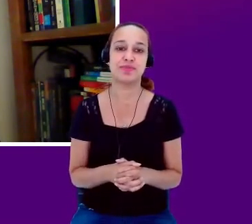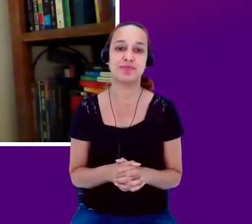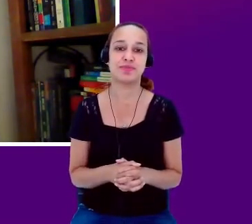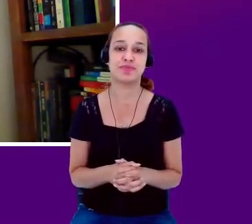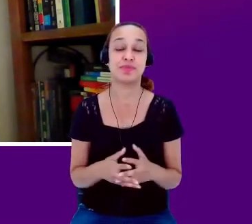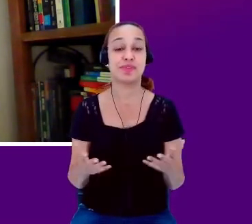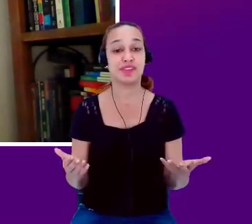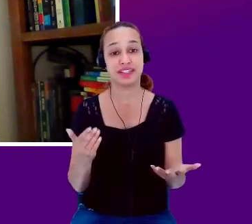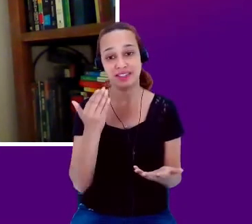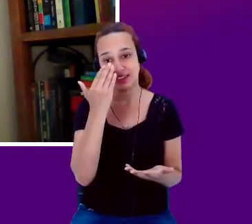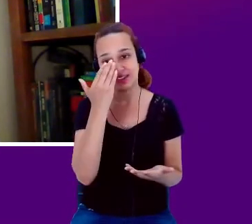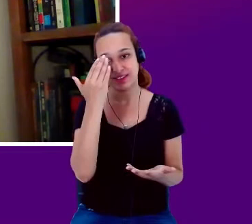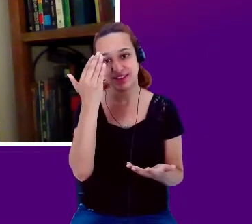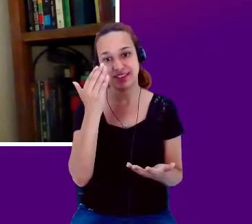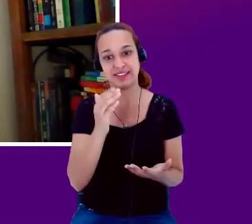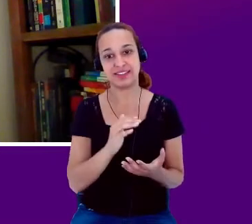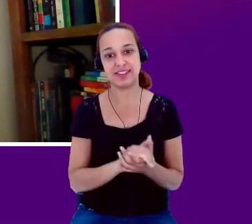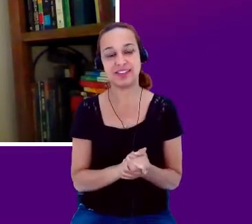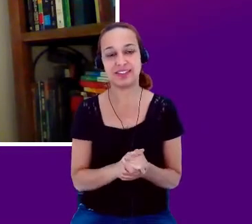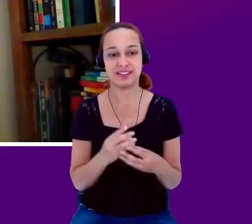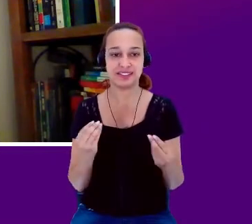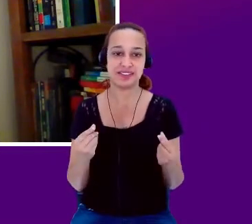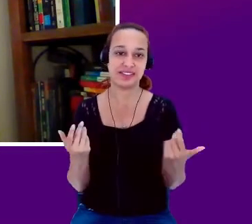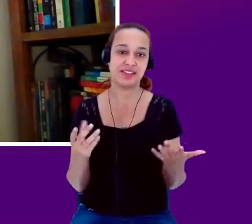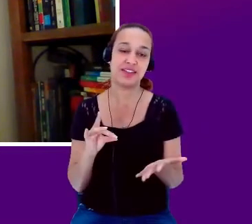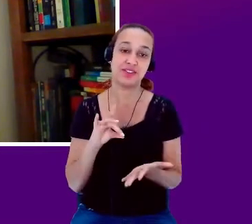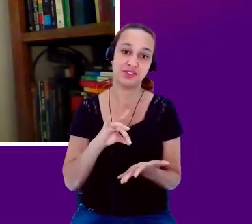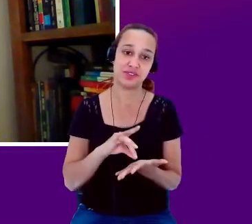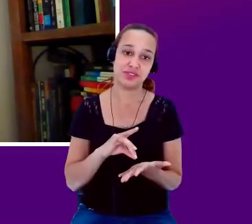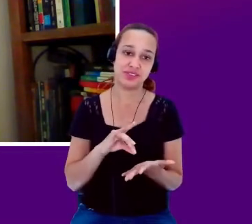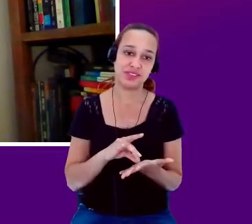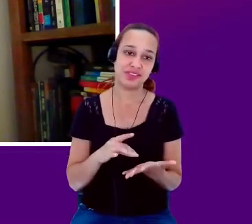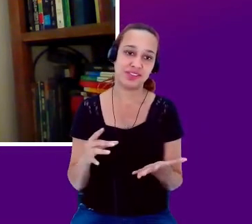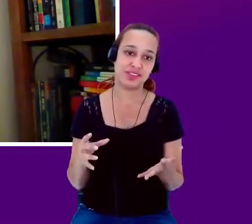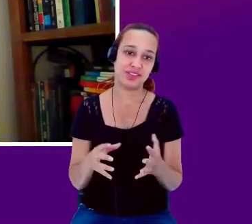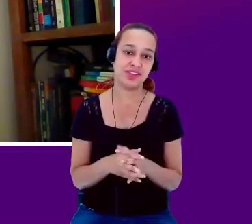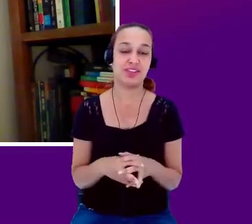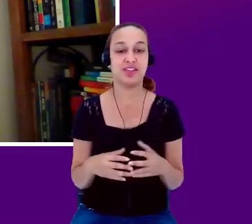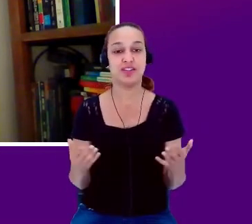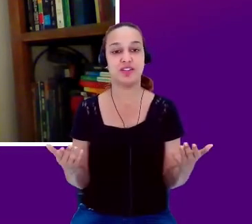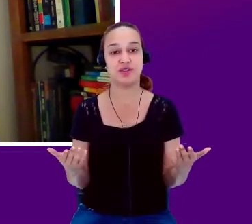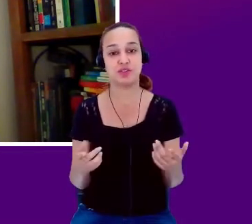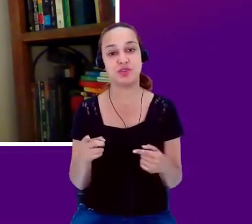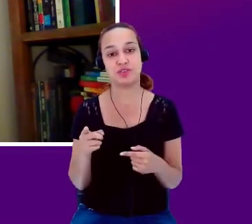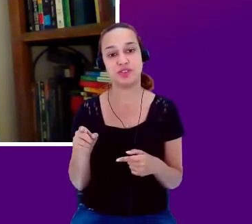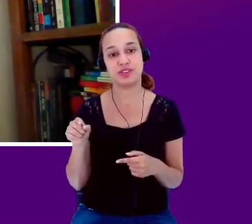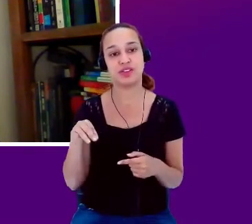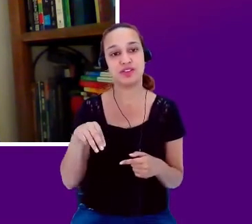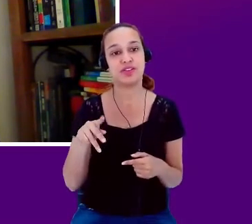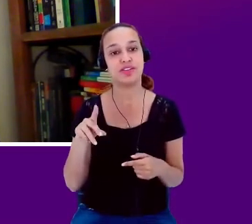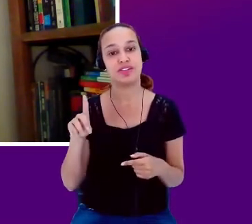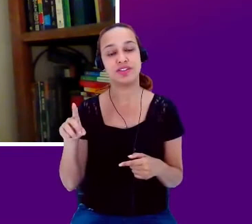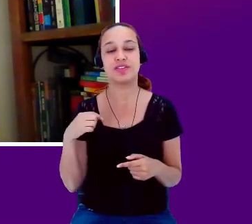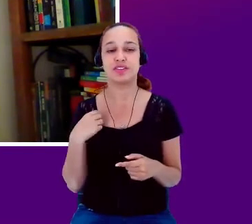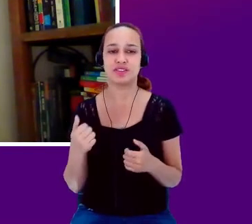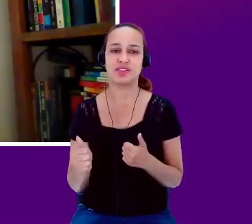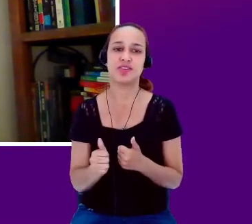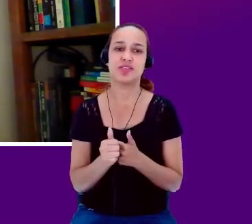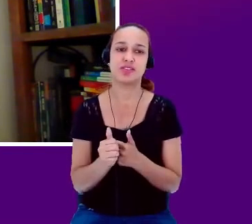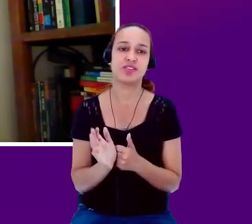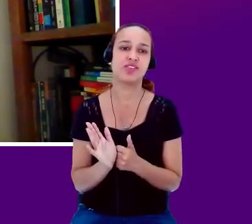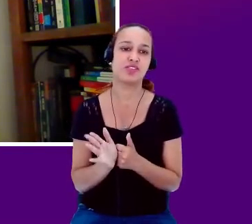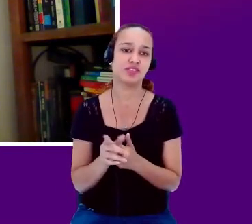Eu te agradeço, Miriam. Na verdade, hoje você está lá na ANPD, mas eu já acompanho bastante